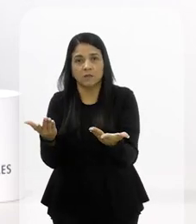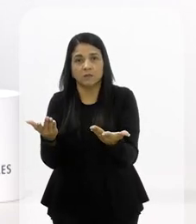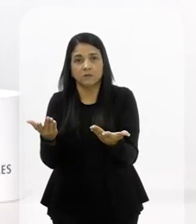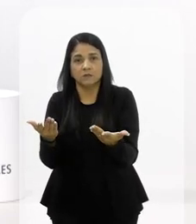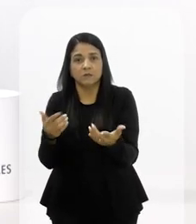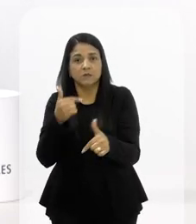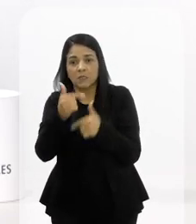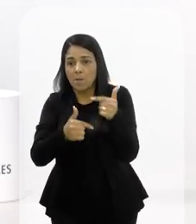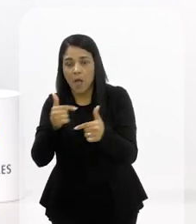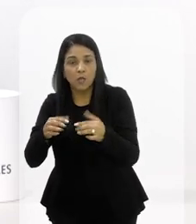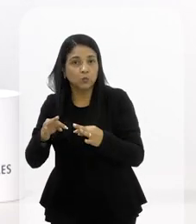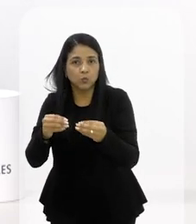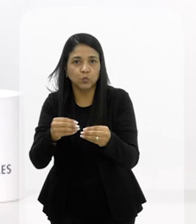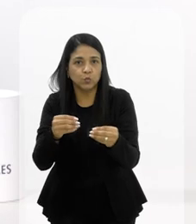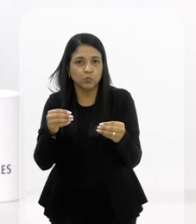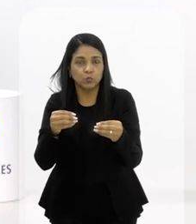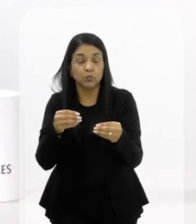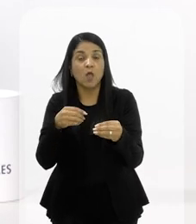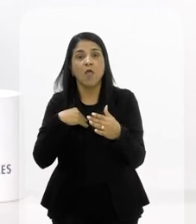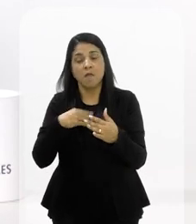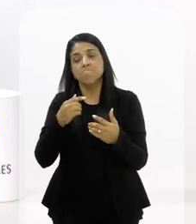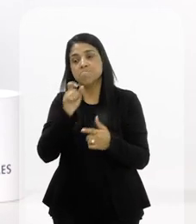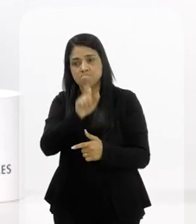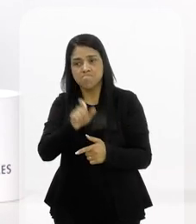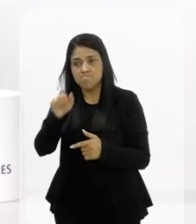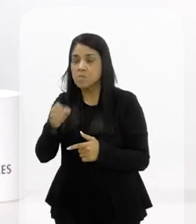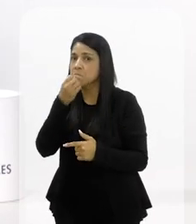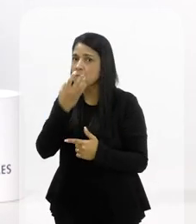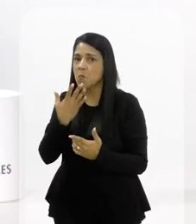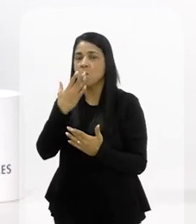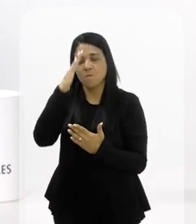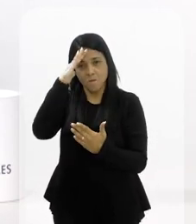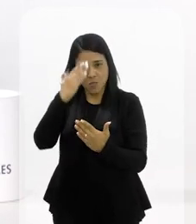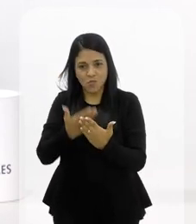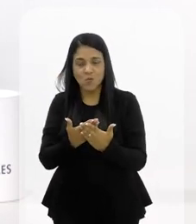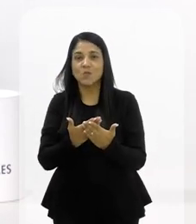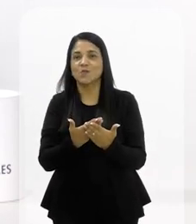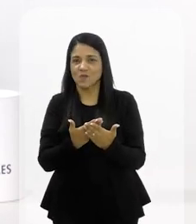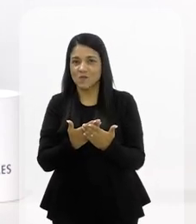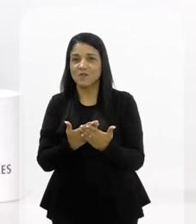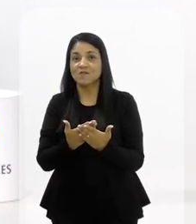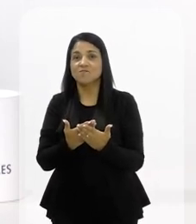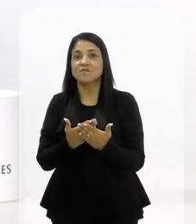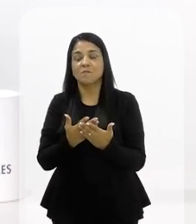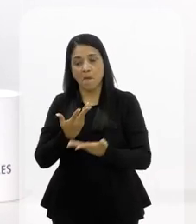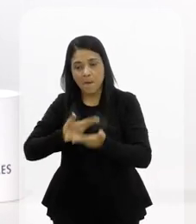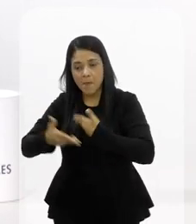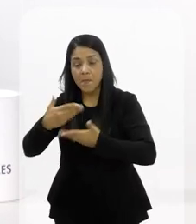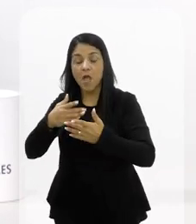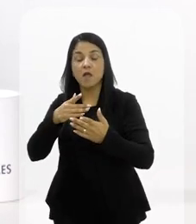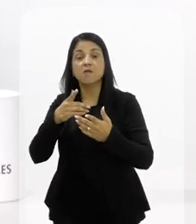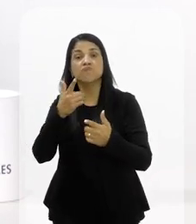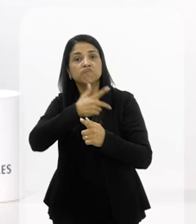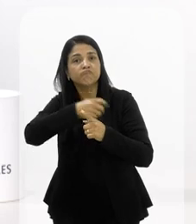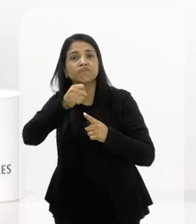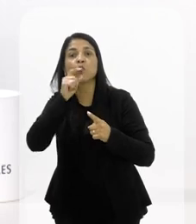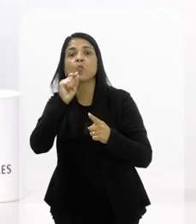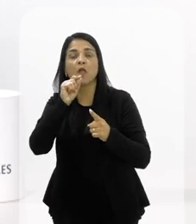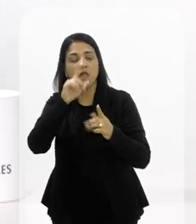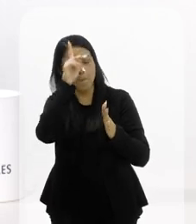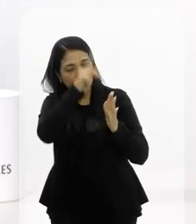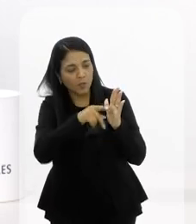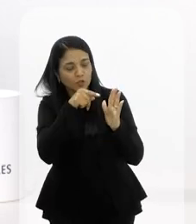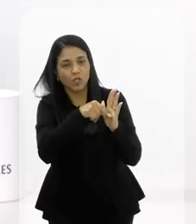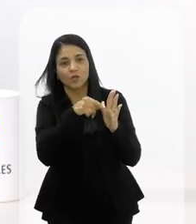demandas e é muito bacana ter pessoas que você confia para poder compartilhar e no final quem ganha é o Projeto ele se torna mais